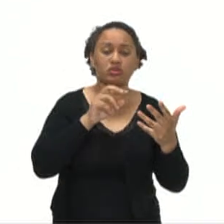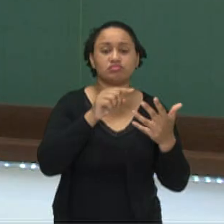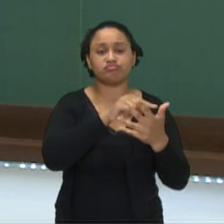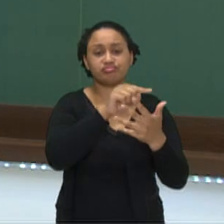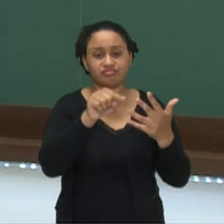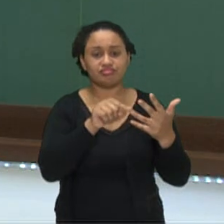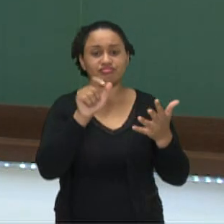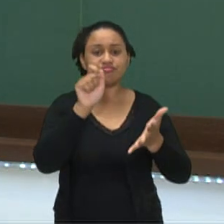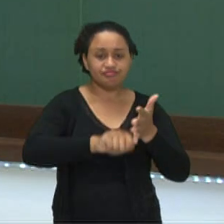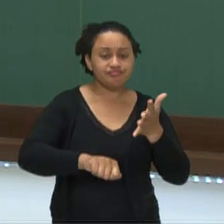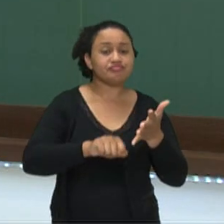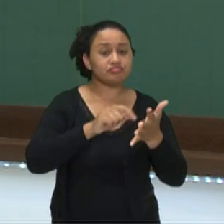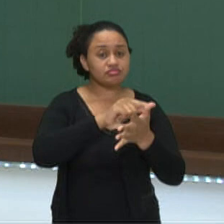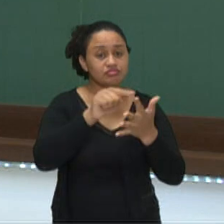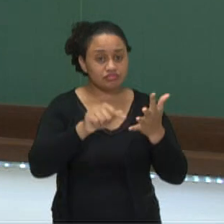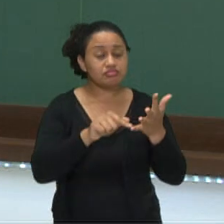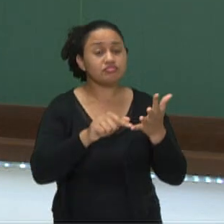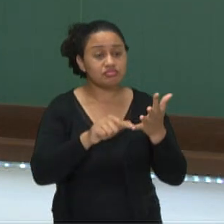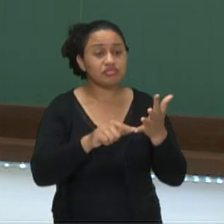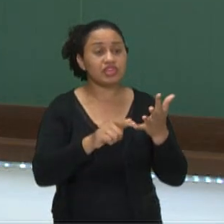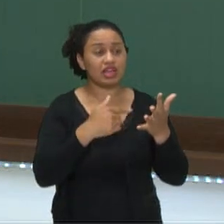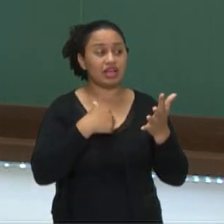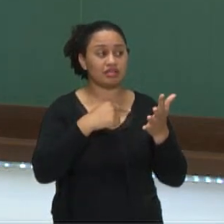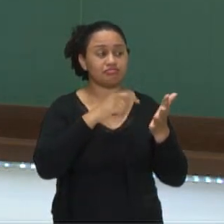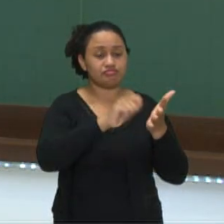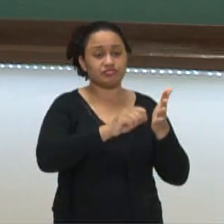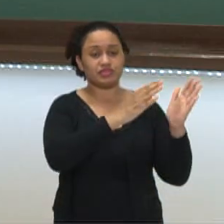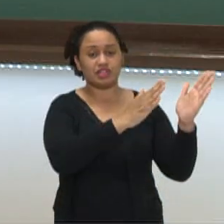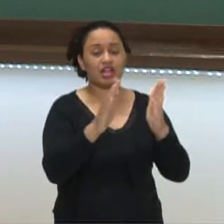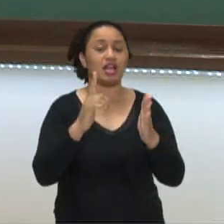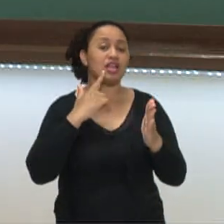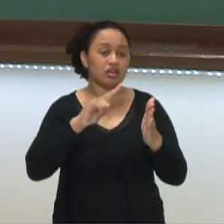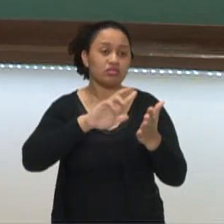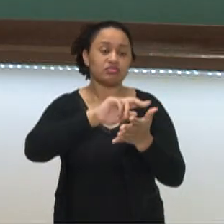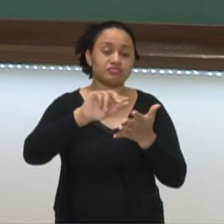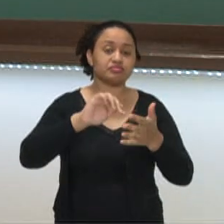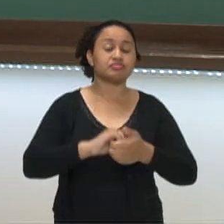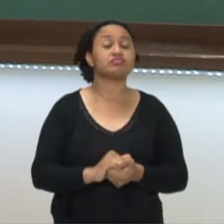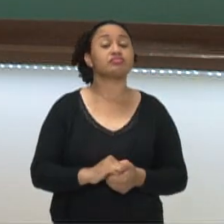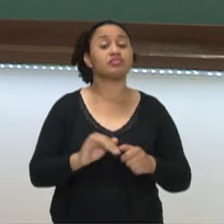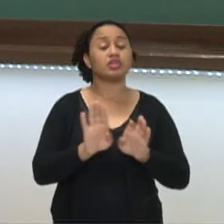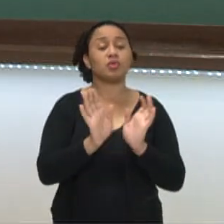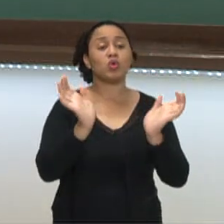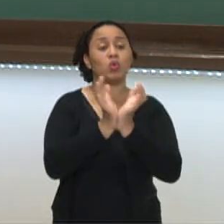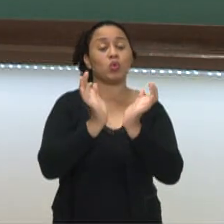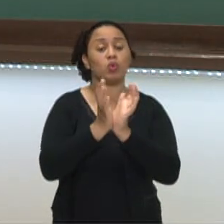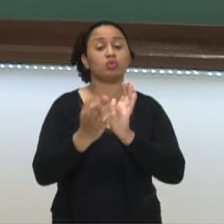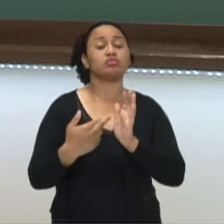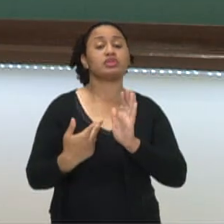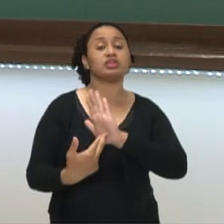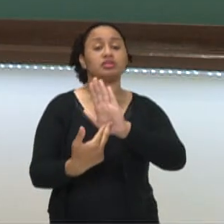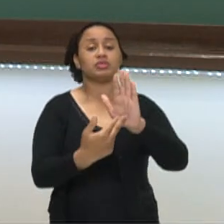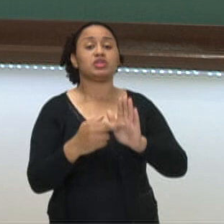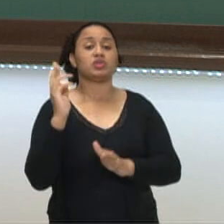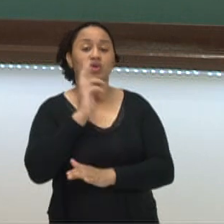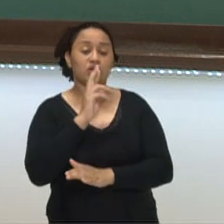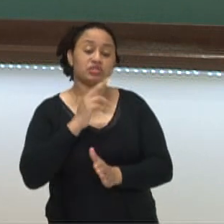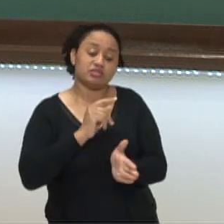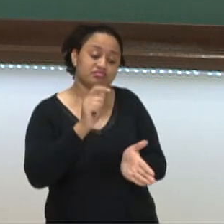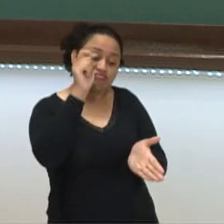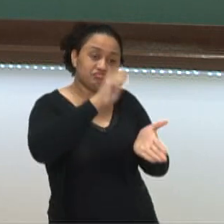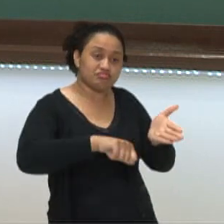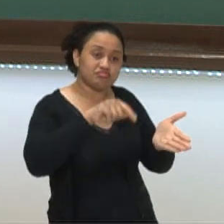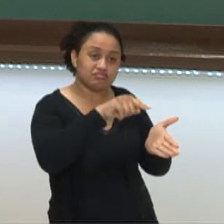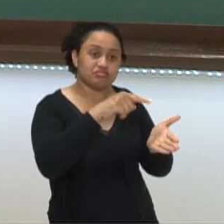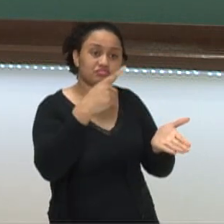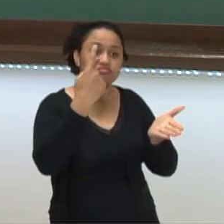tem todos esses idiomas aqui nessa assinatura. E a comissão que representou a Rússia assinando aí este acordo. Então, a